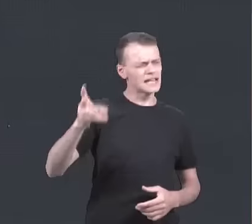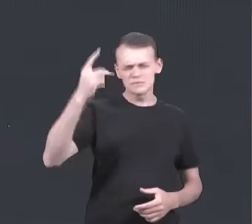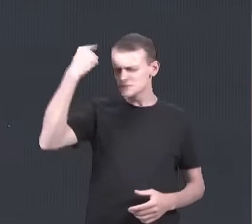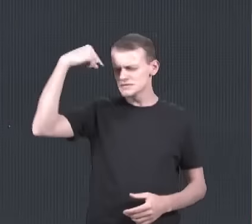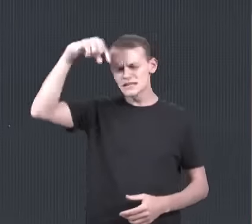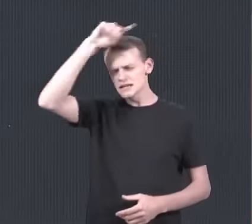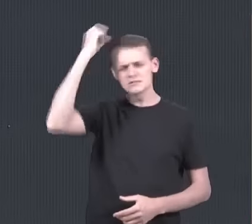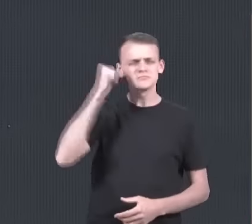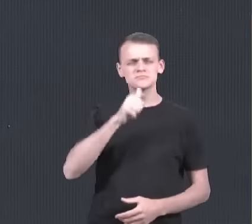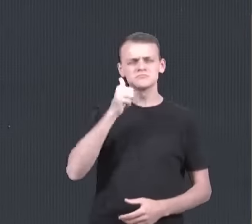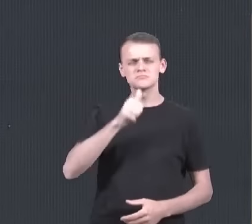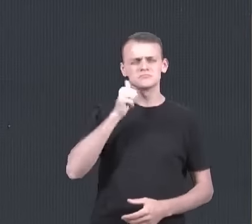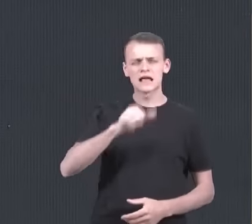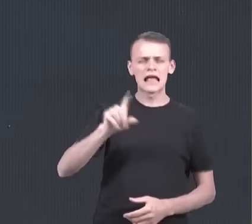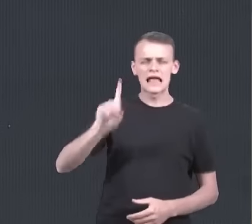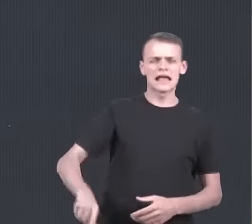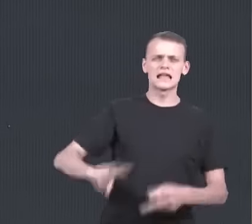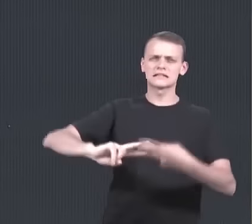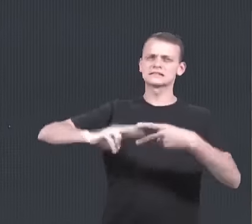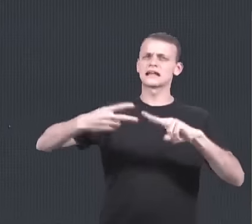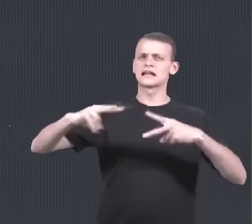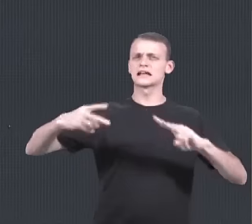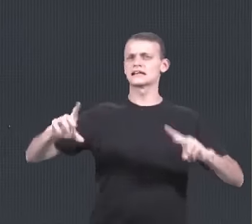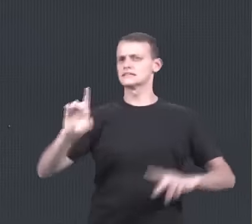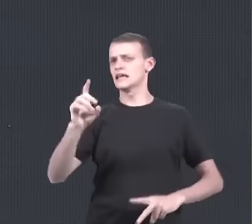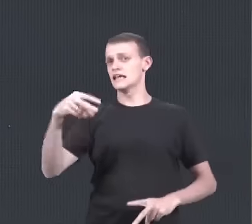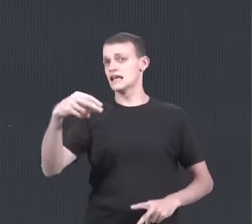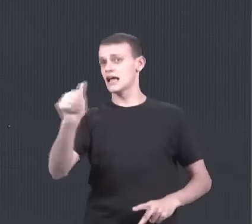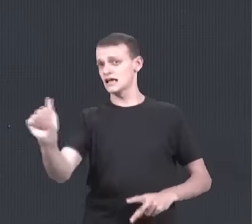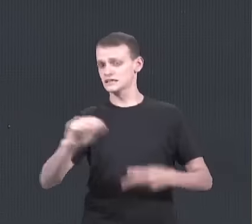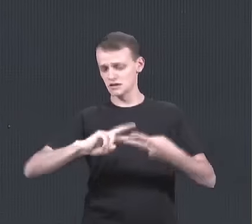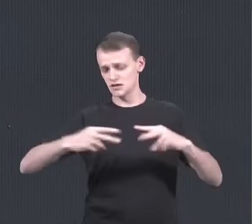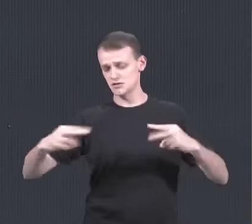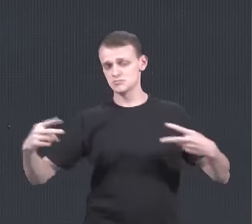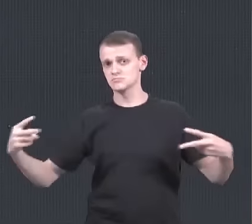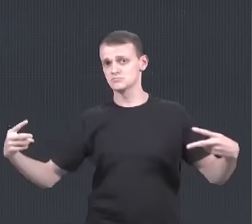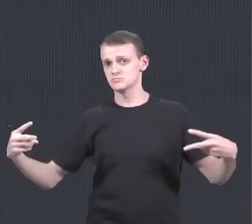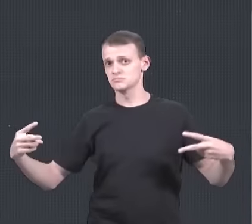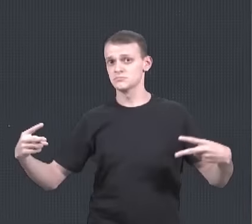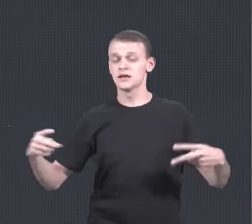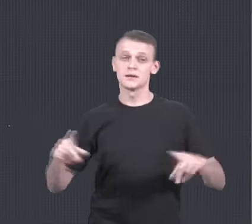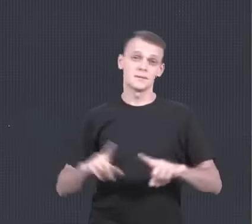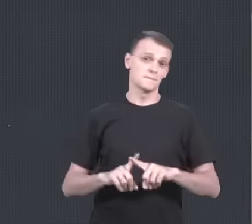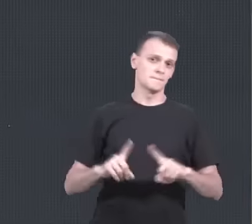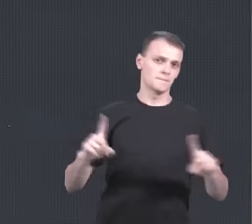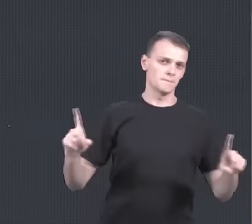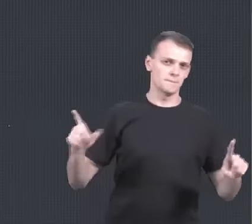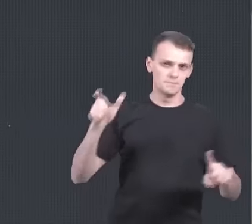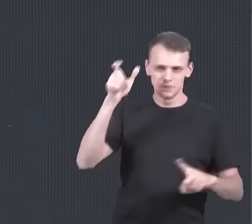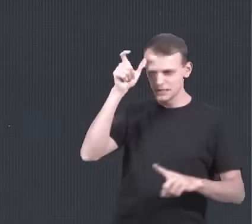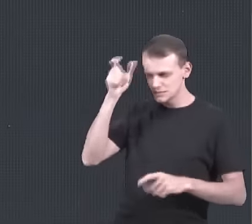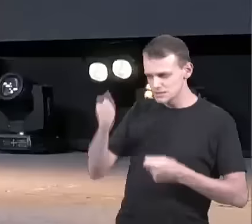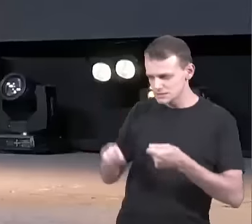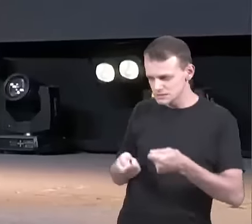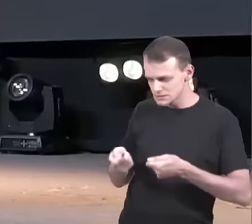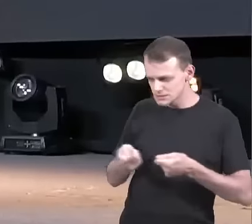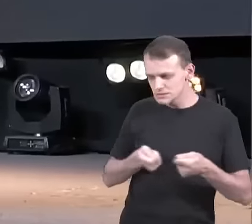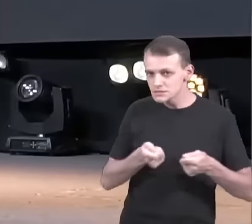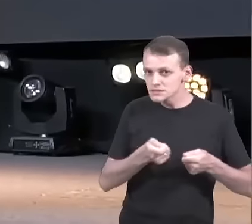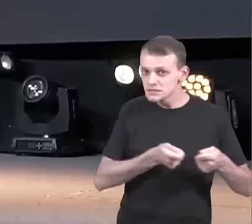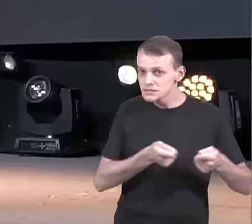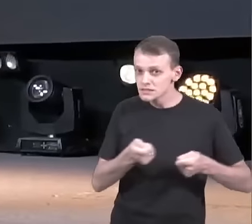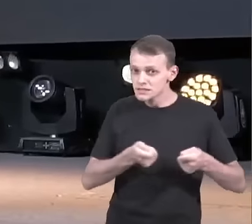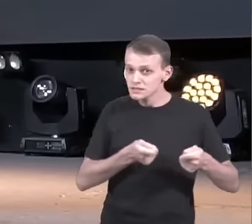santa. Esse era o seu DNA. Mas o inimigo a atacou de tal forma que ela declinou onde